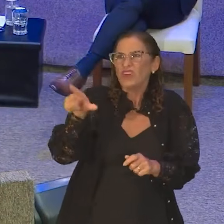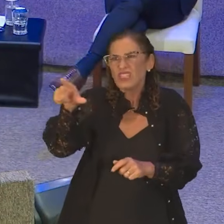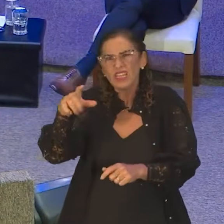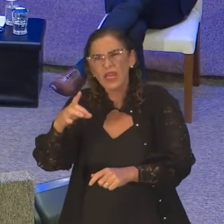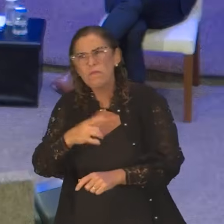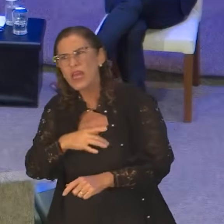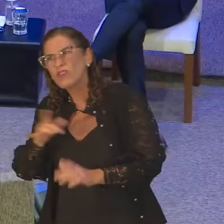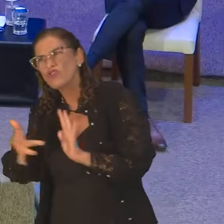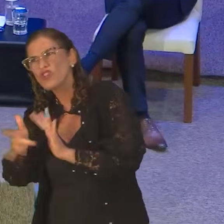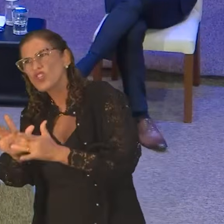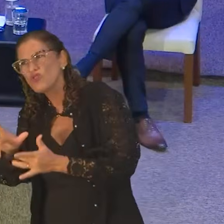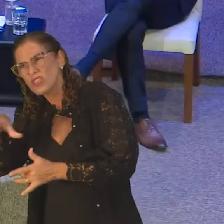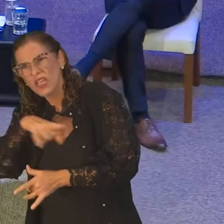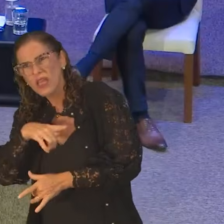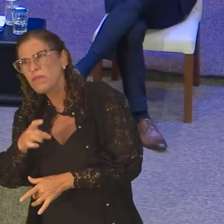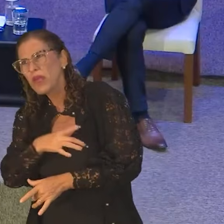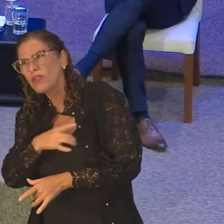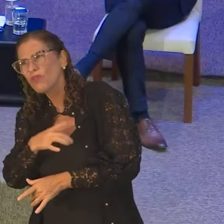Jesus?